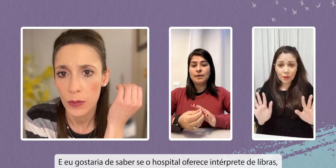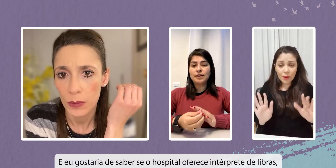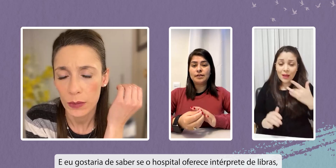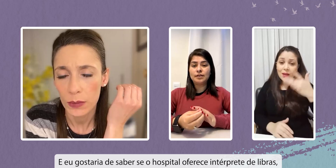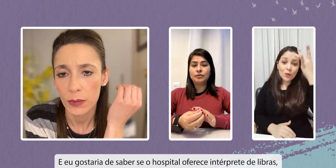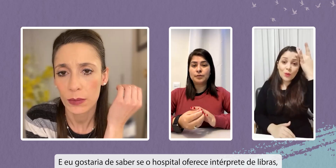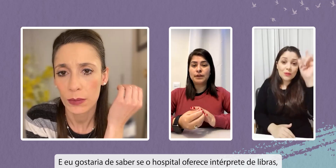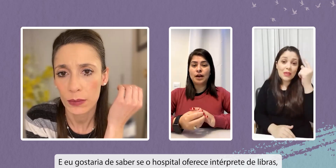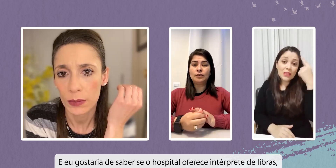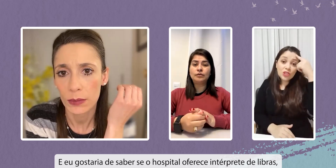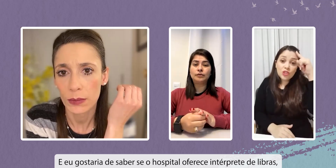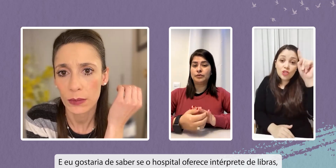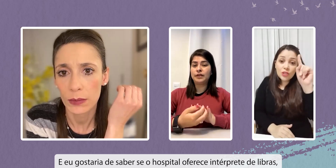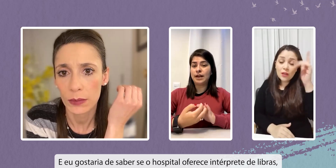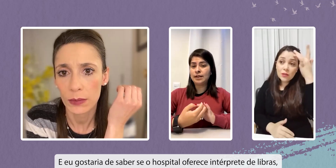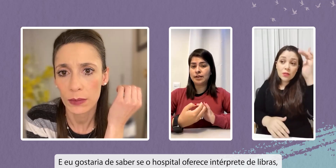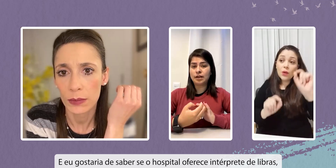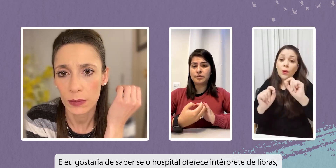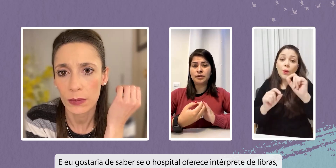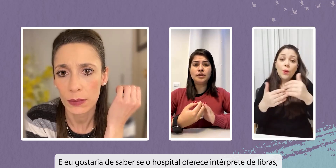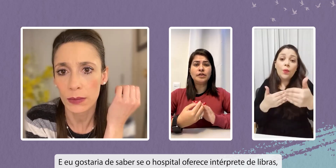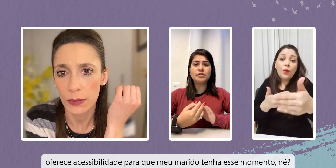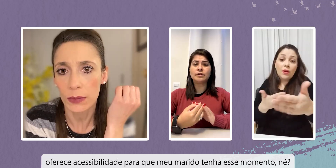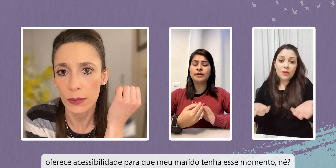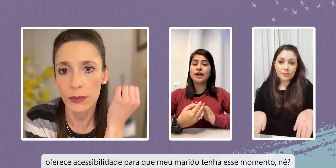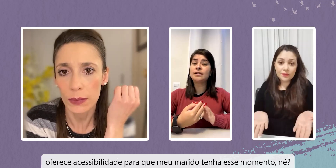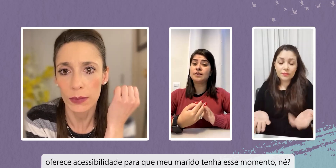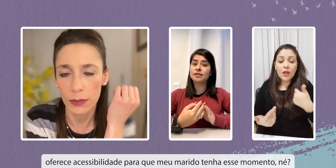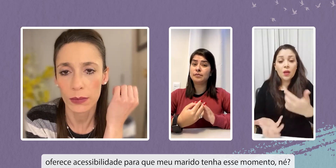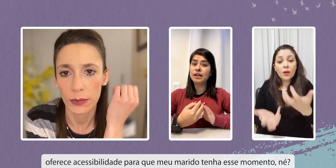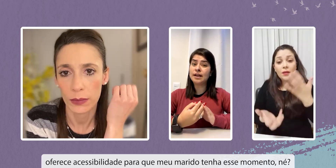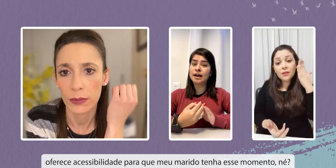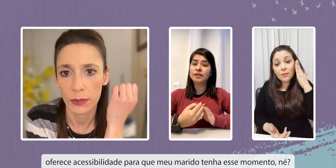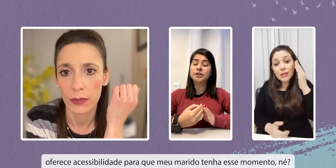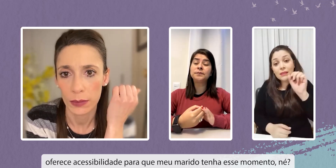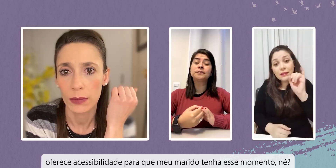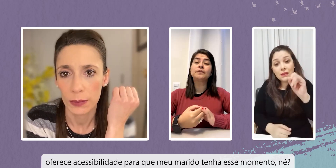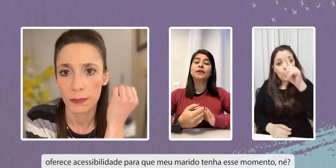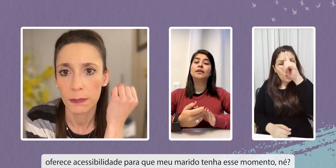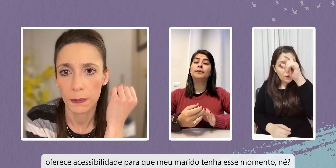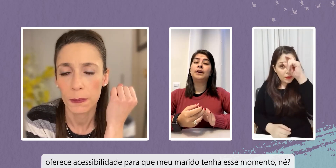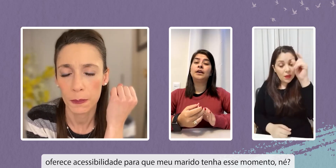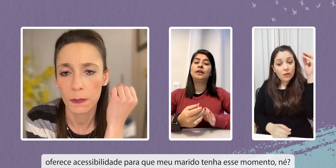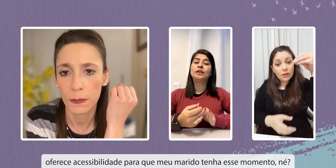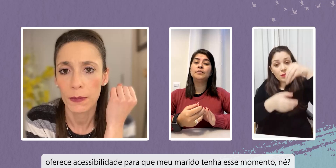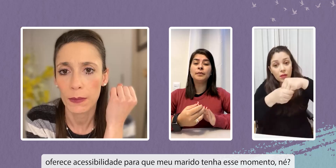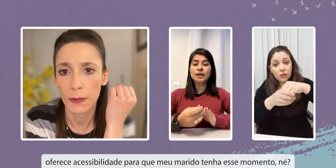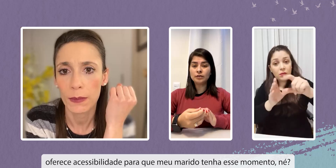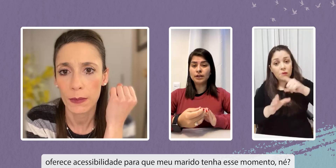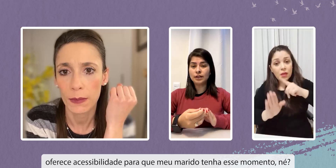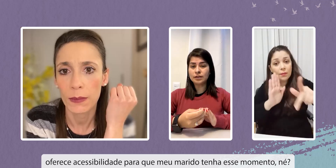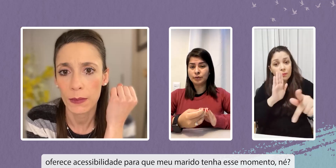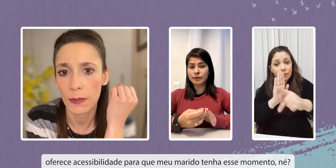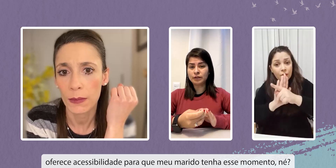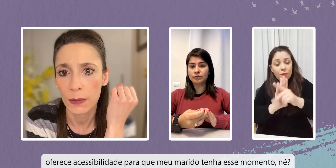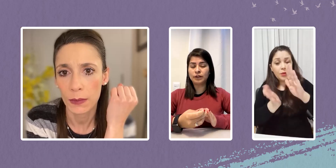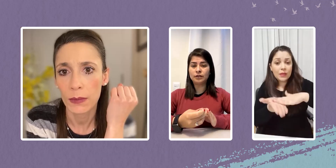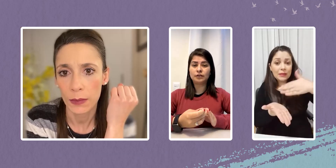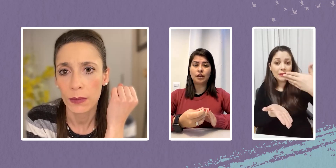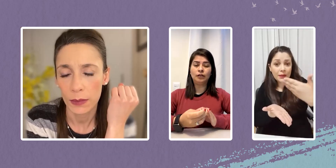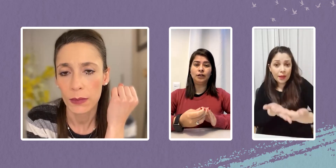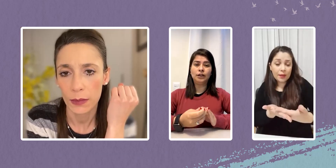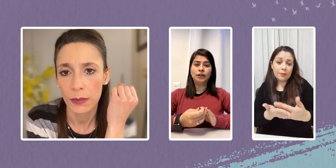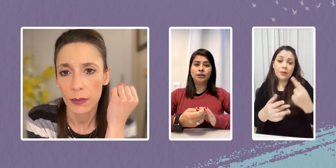gostaria de saber se o hospital oferece intérprete de Libras, oferece acessibilidade para que meu marido tenha esse momento,